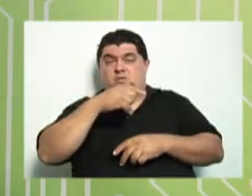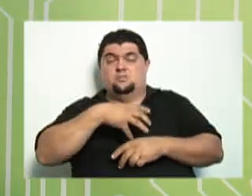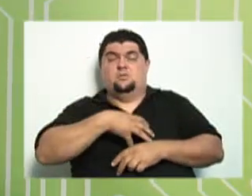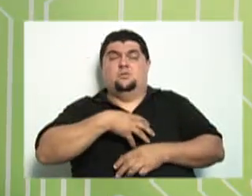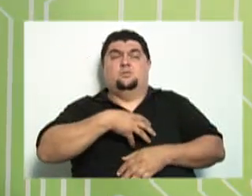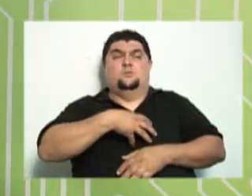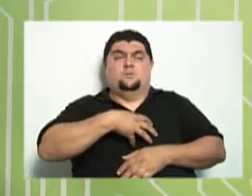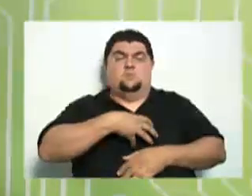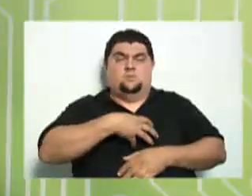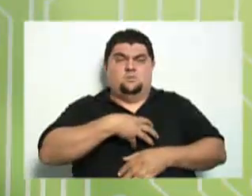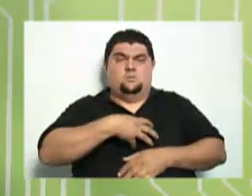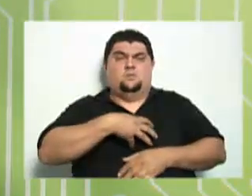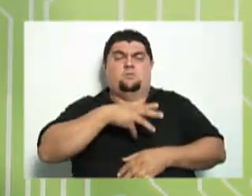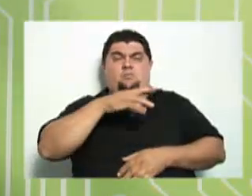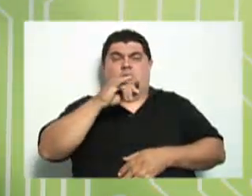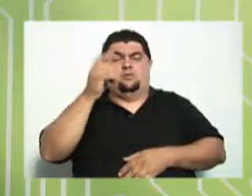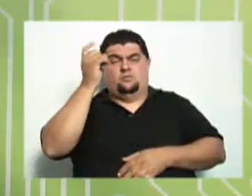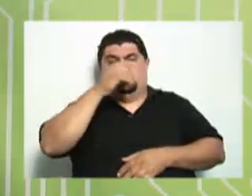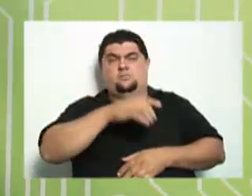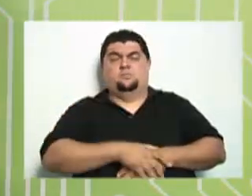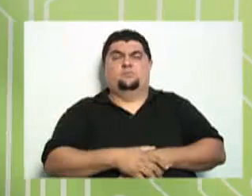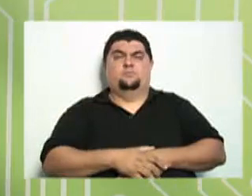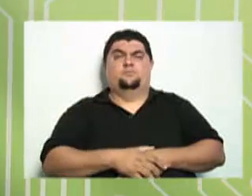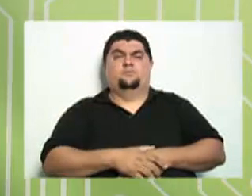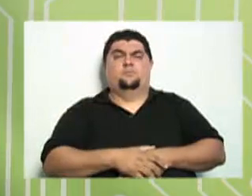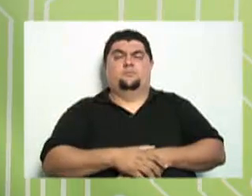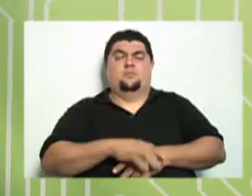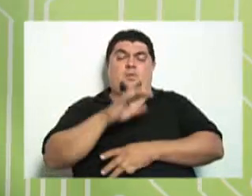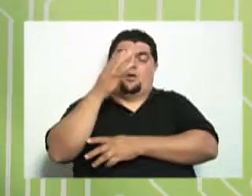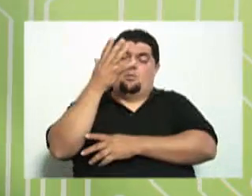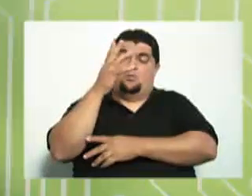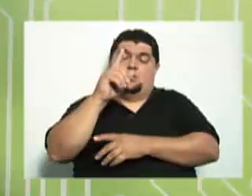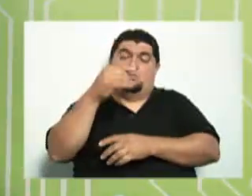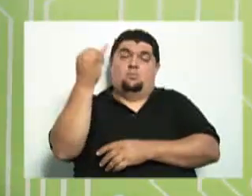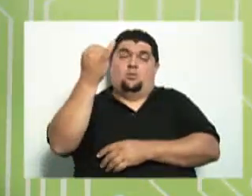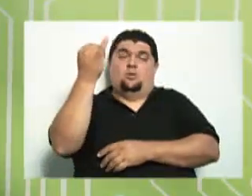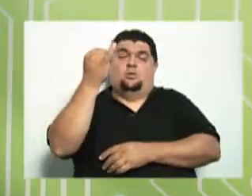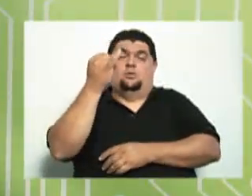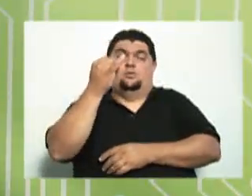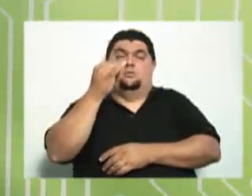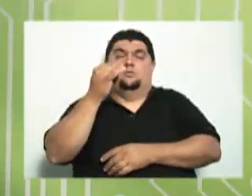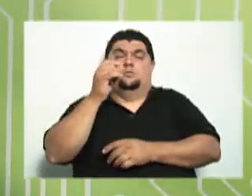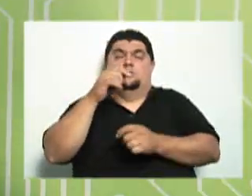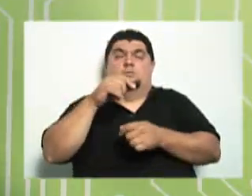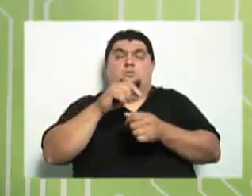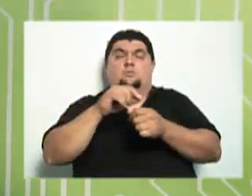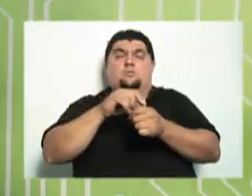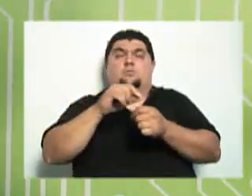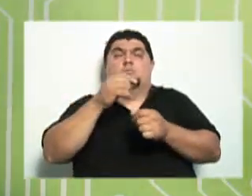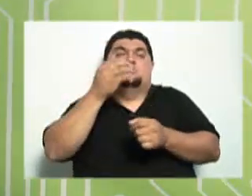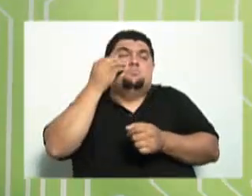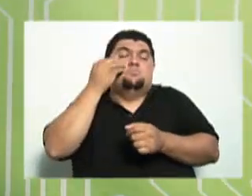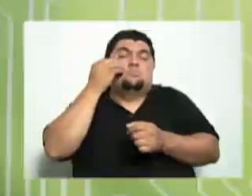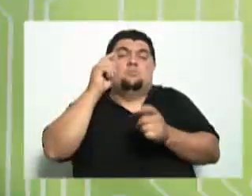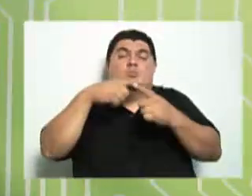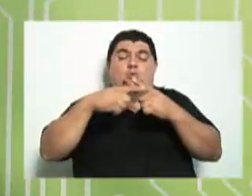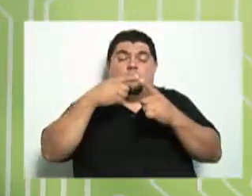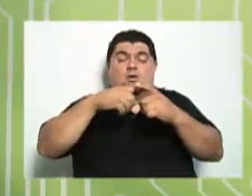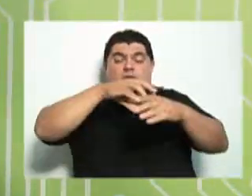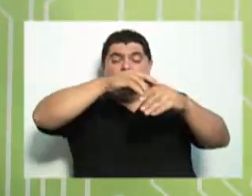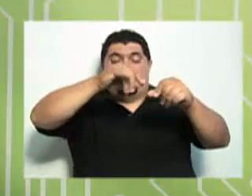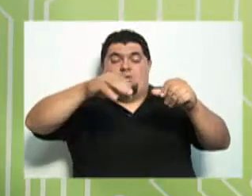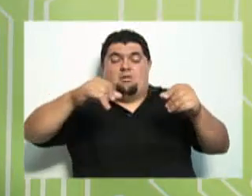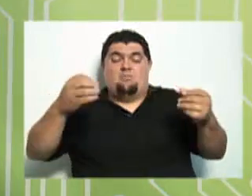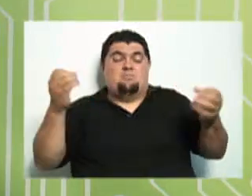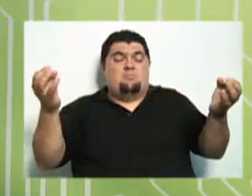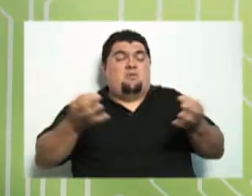ainda morar aqui. Então, o meio ambiente está ligado a isso. A gente mora aqui também porque é um lugar de terras muito férteis. O